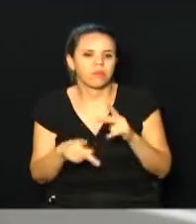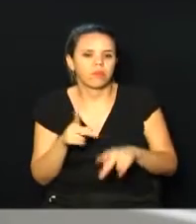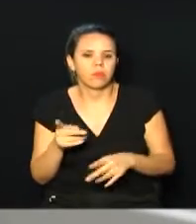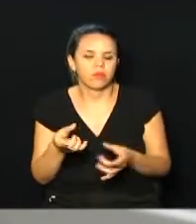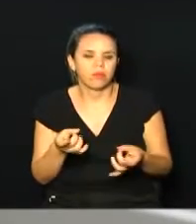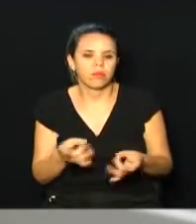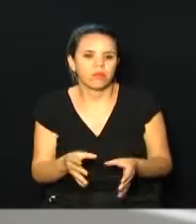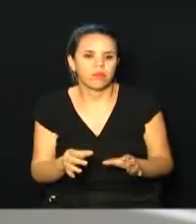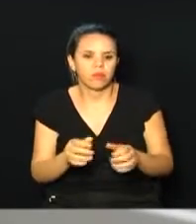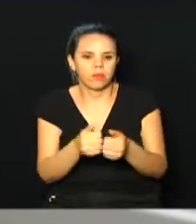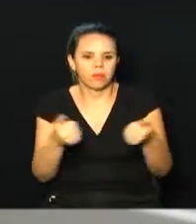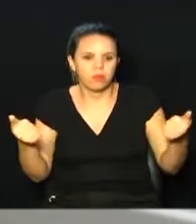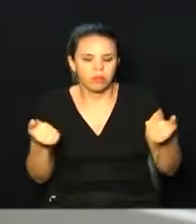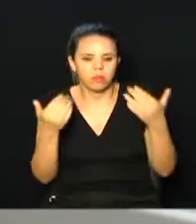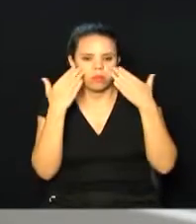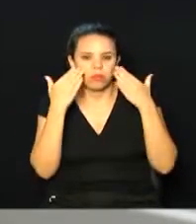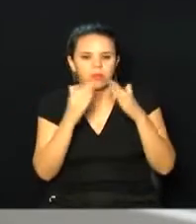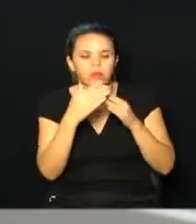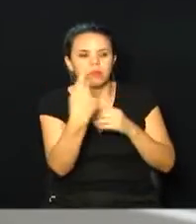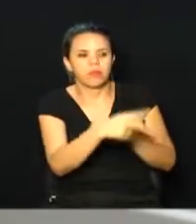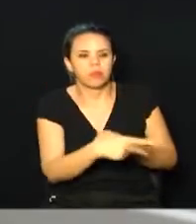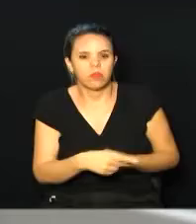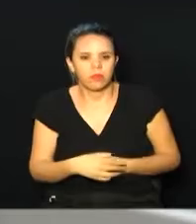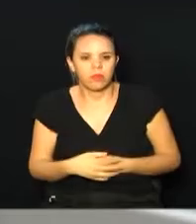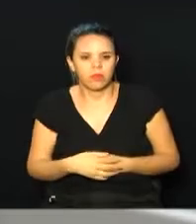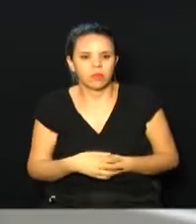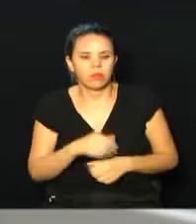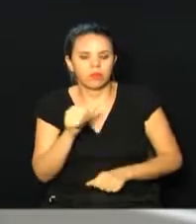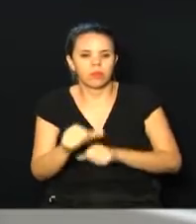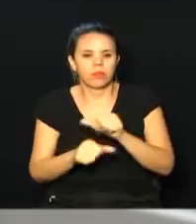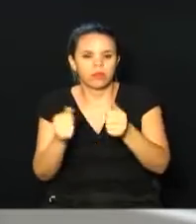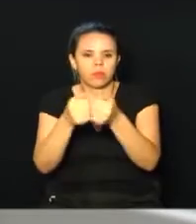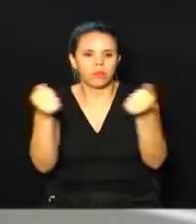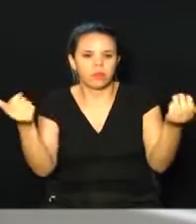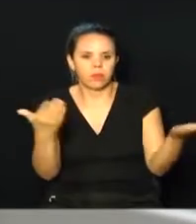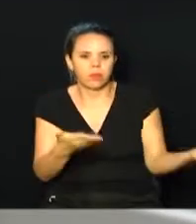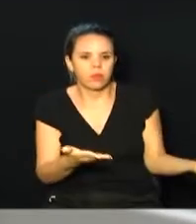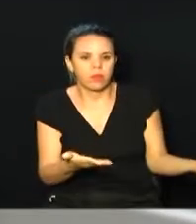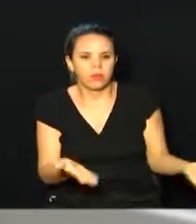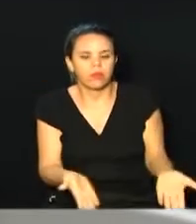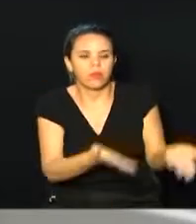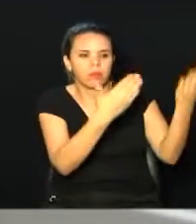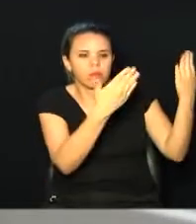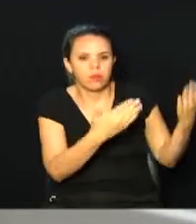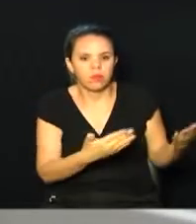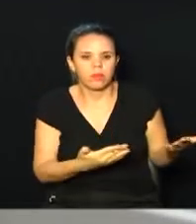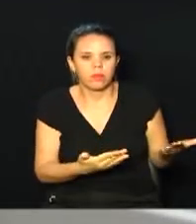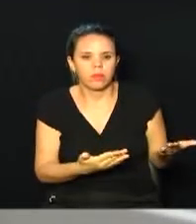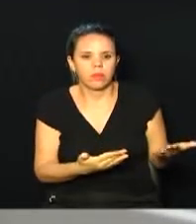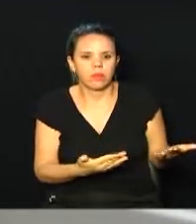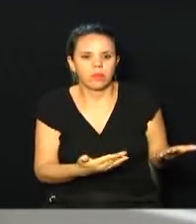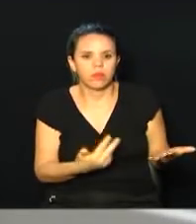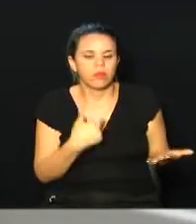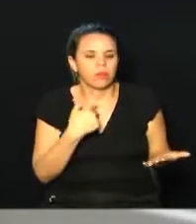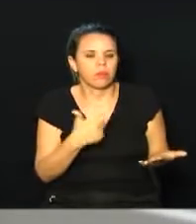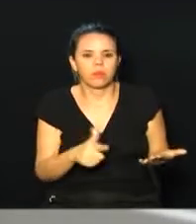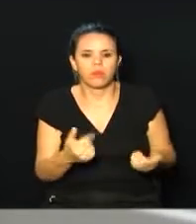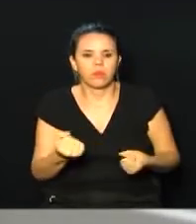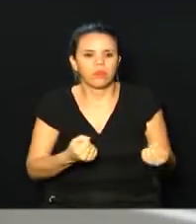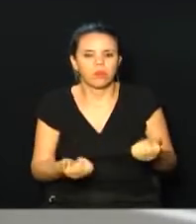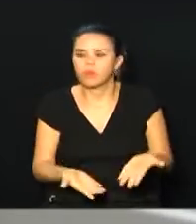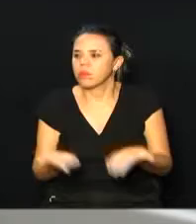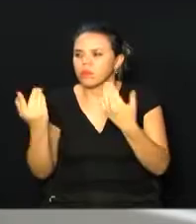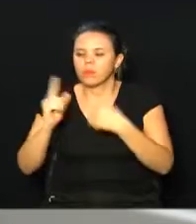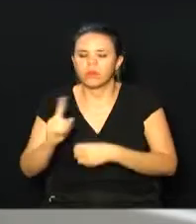deixado um armário em frente à casa dela. Eu falei, poxa, você trocou de armário? Por que você não leva o armário no ecoponto? Ela falou, eu não tenho veículo para